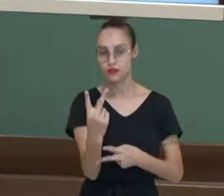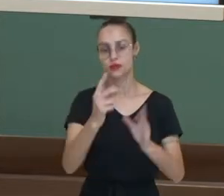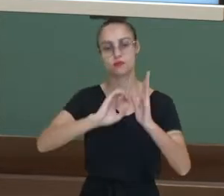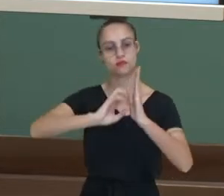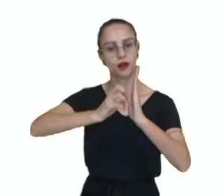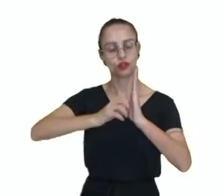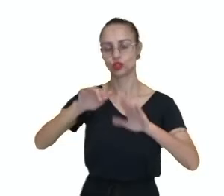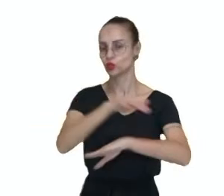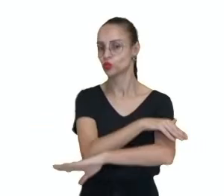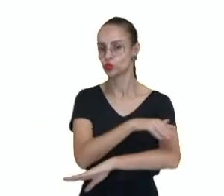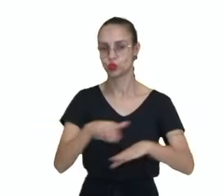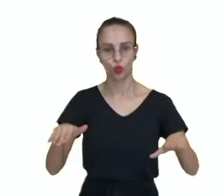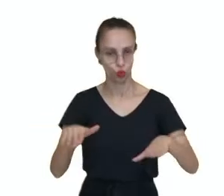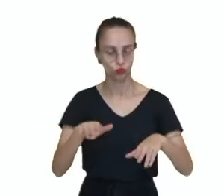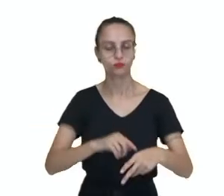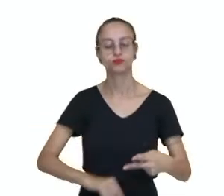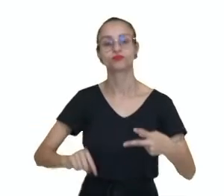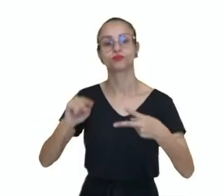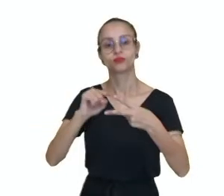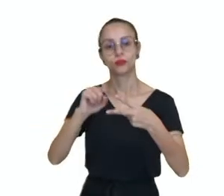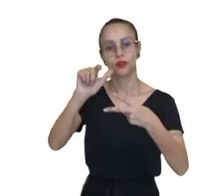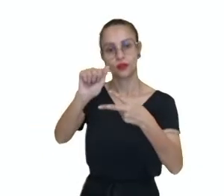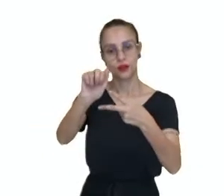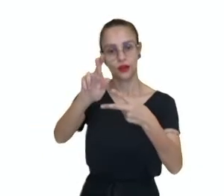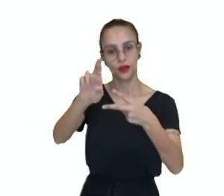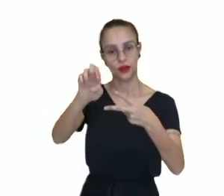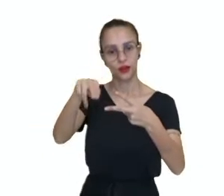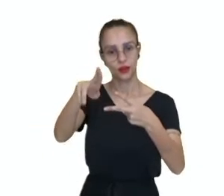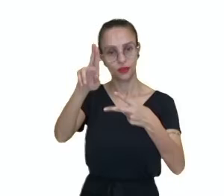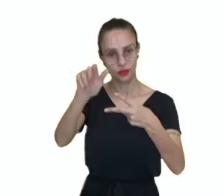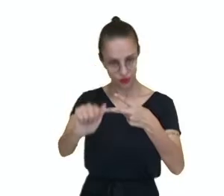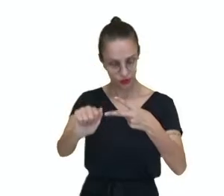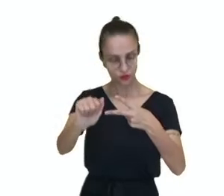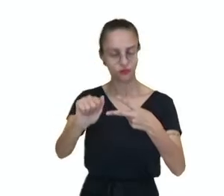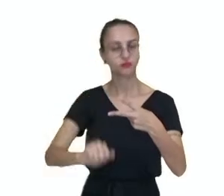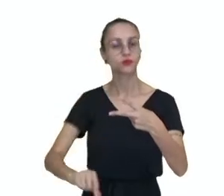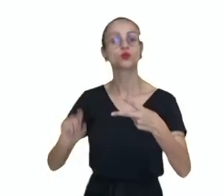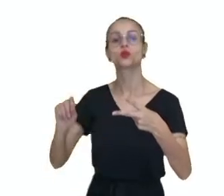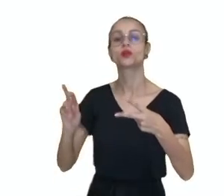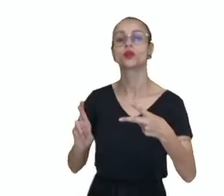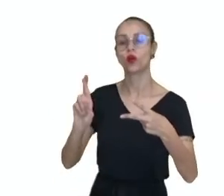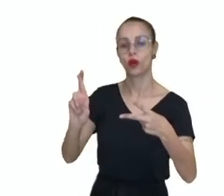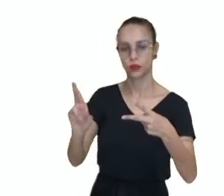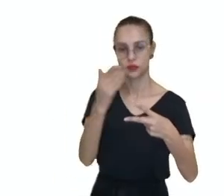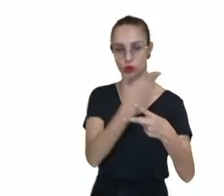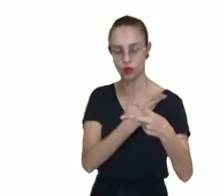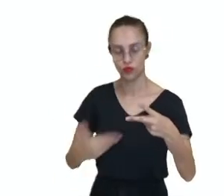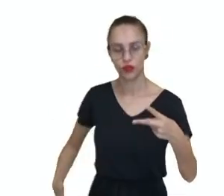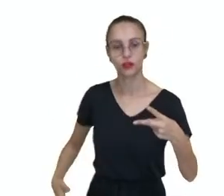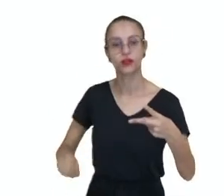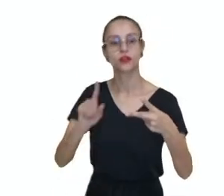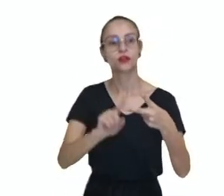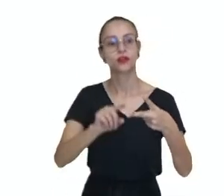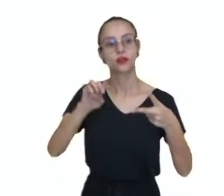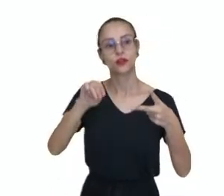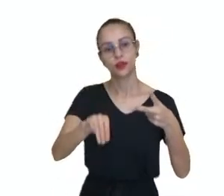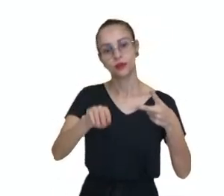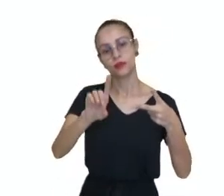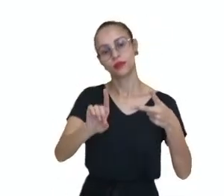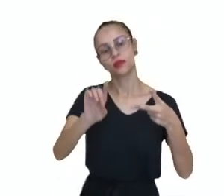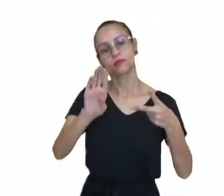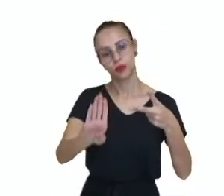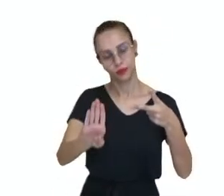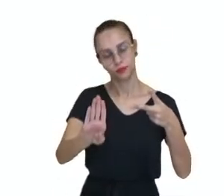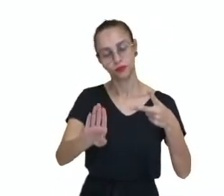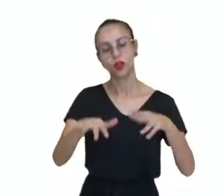bipartidarismo, apenas dois partidos políticos, a Arena, com os representantes do governo, e o MDB,